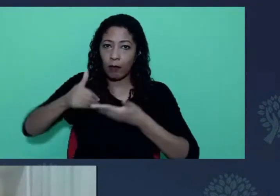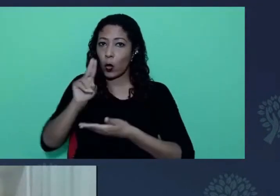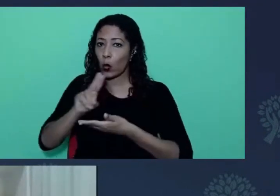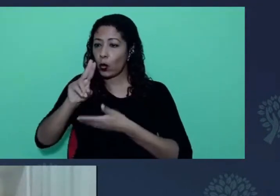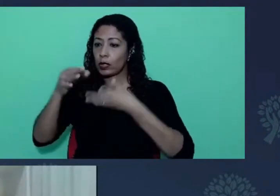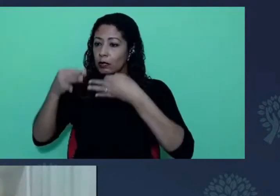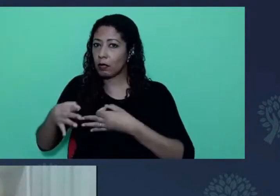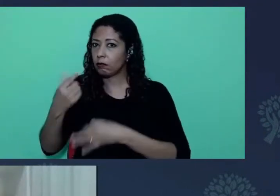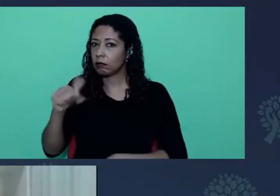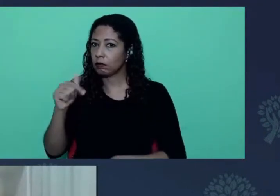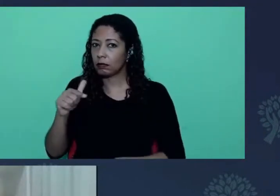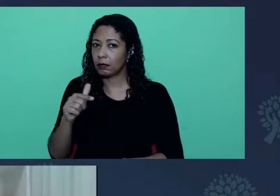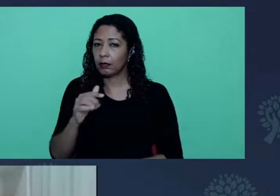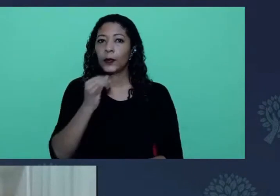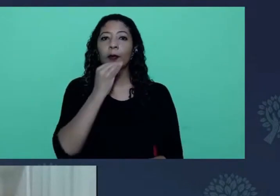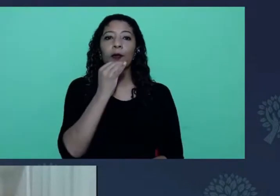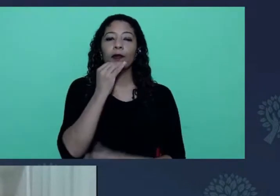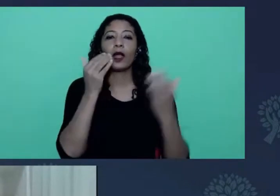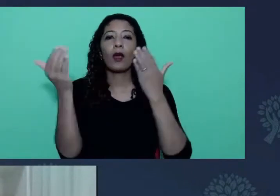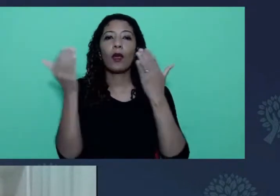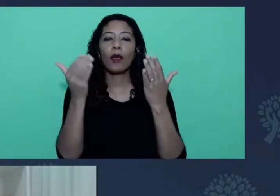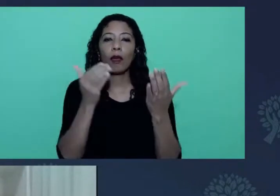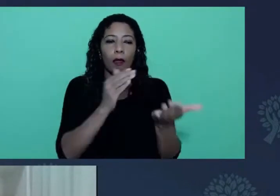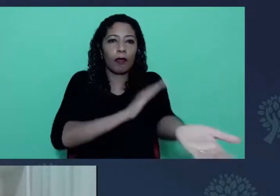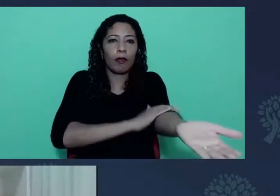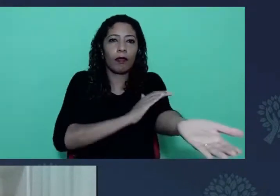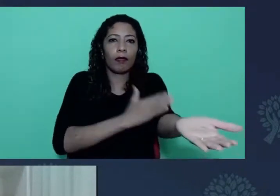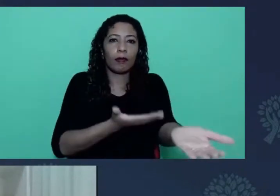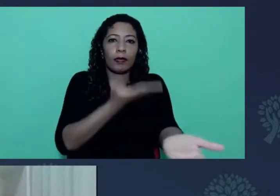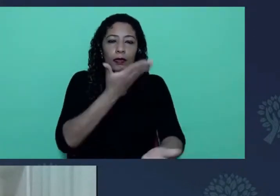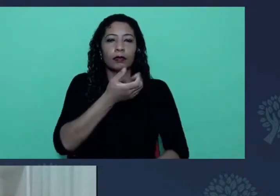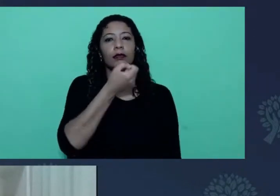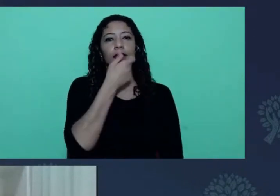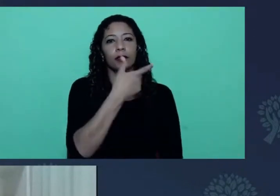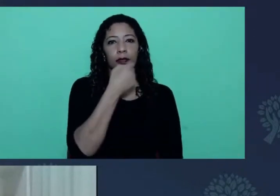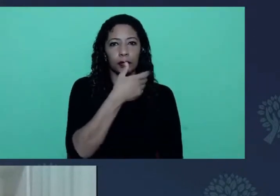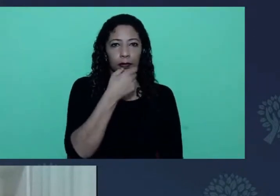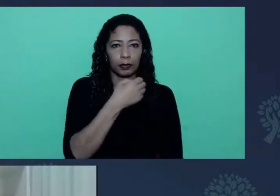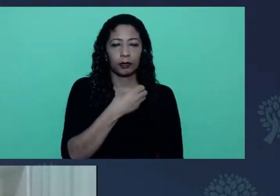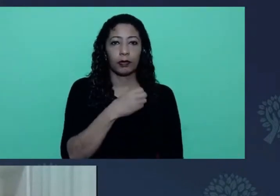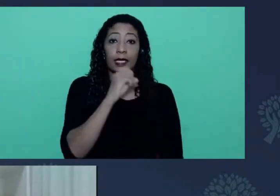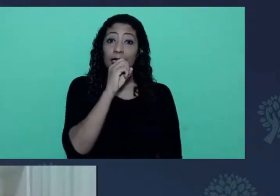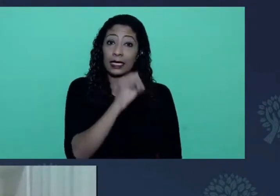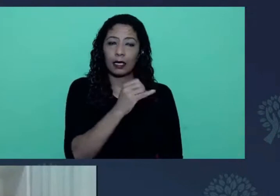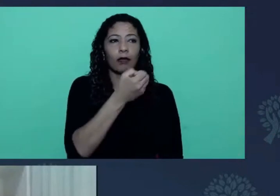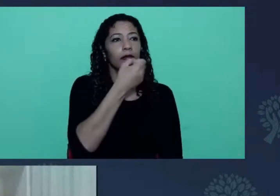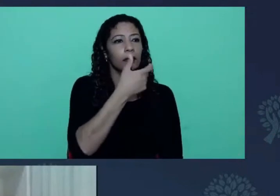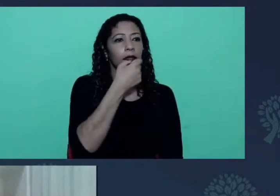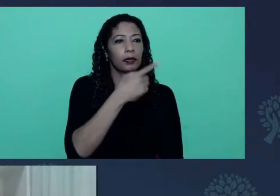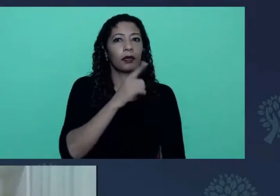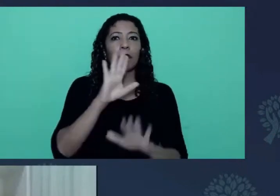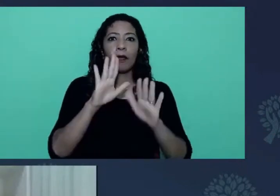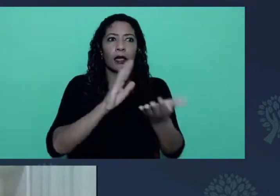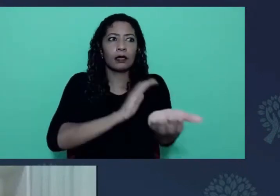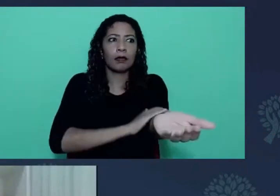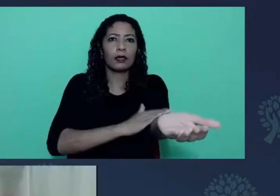da hipertensão para facilitar. Eu estou tomando remédio de pressão alta. Se mesmo assim a minha pressão está um pouquinho alta,